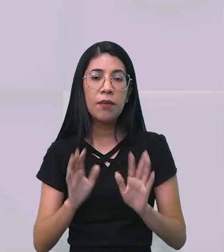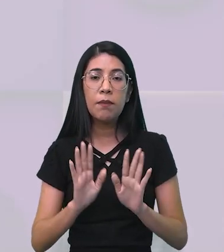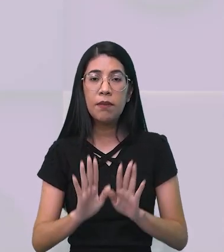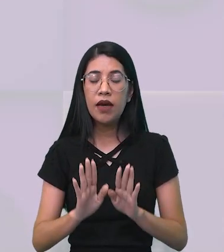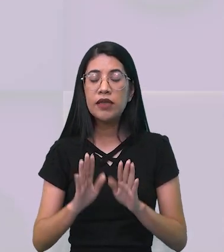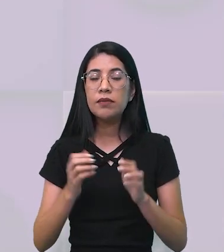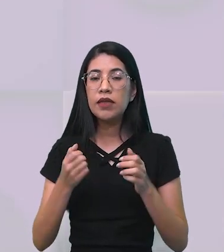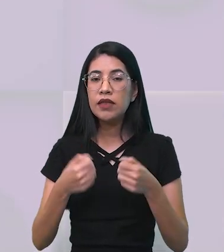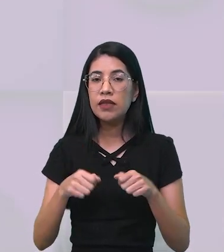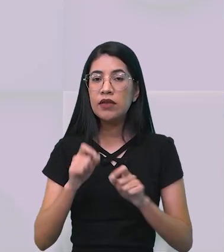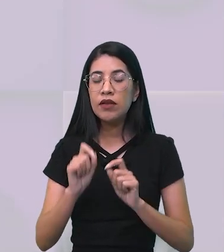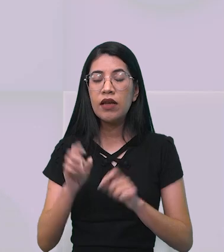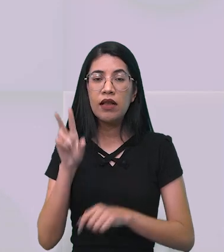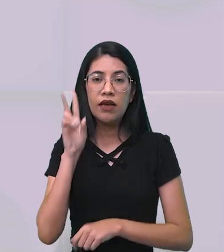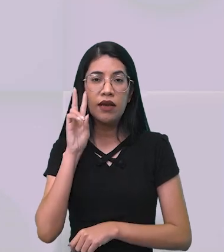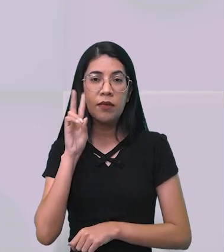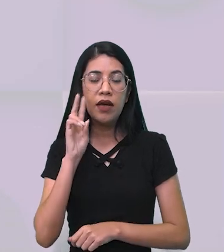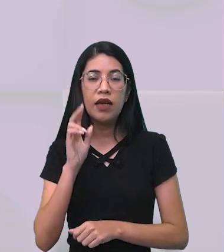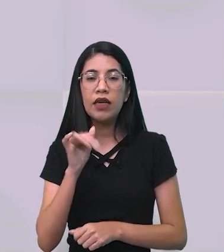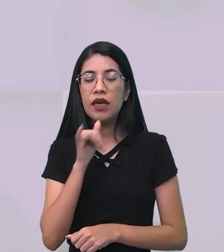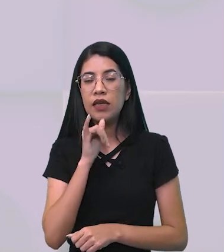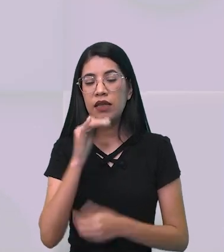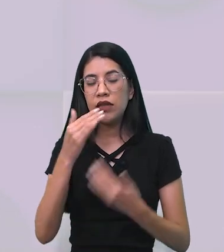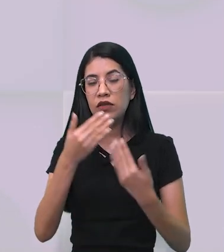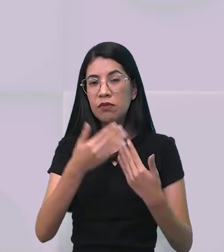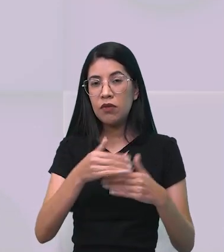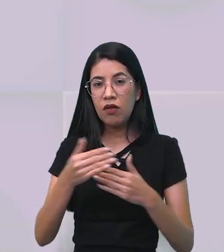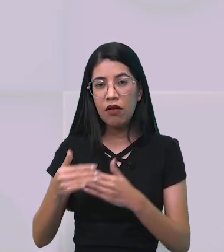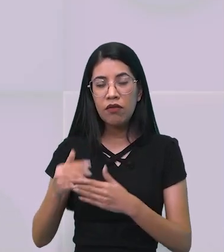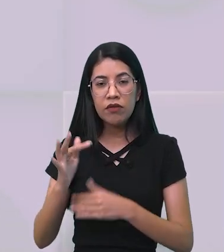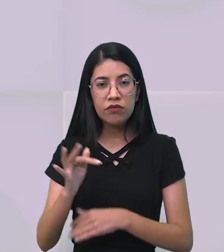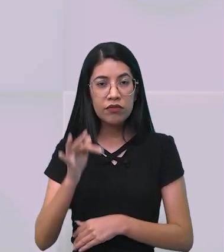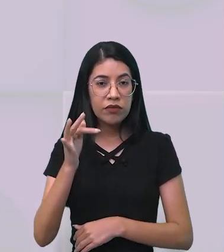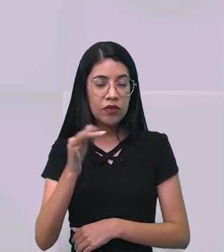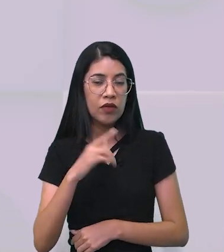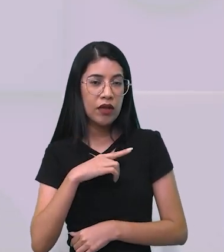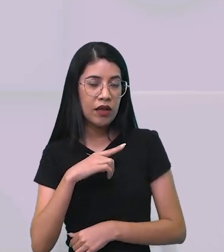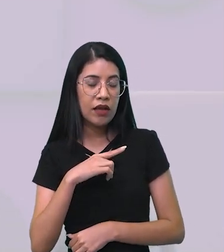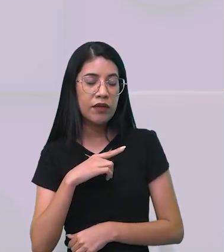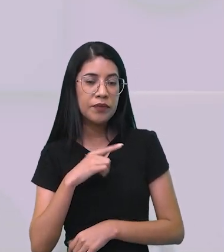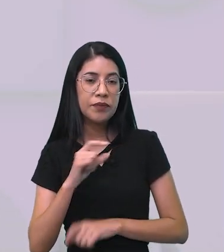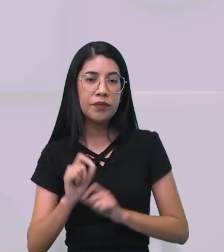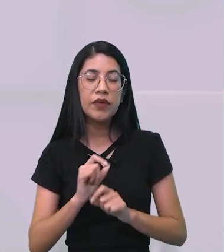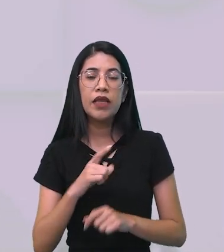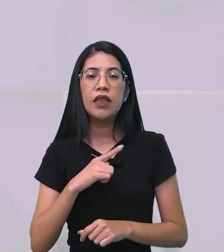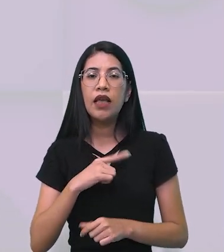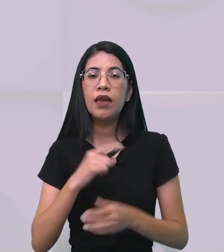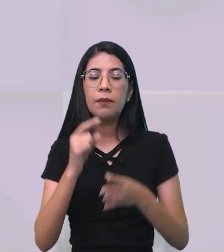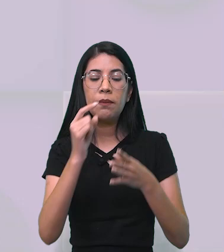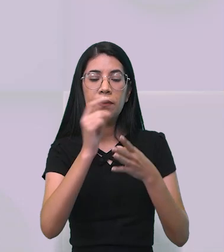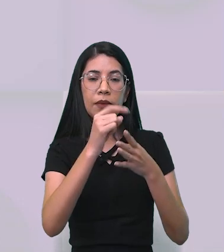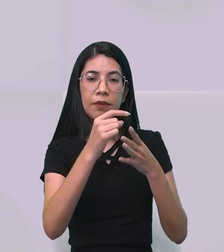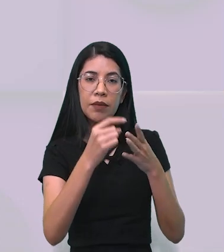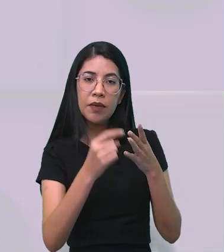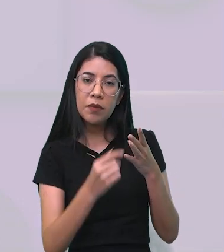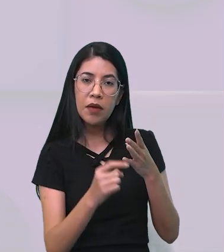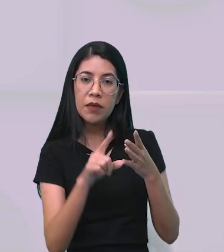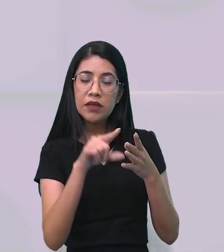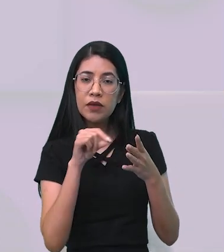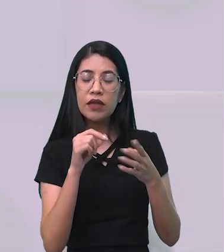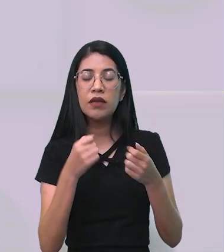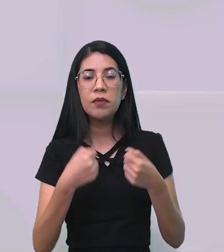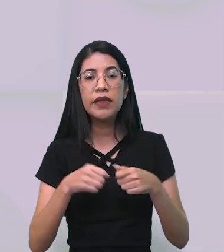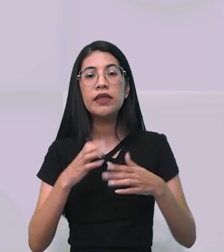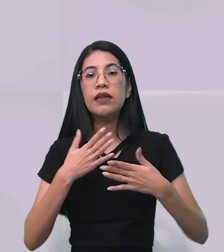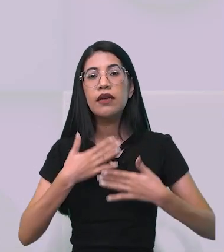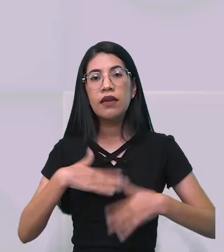nas avaliações que vocês irão fazer e que estão fazendo, sempre tem ali as alternativas. Então, muita calma, tá?